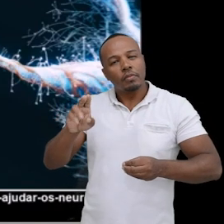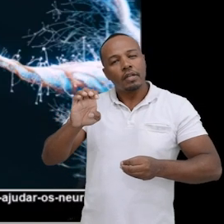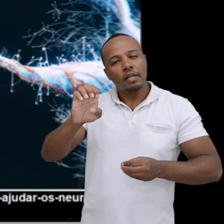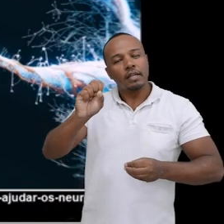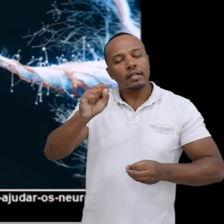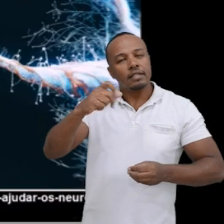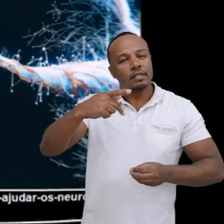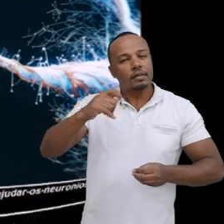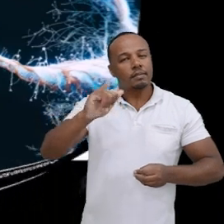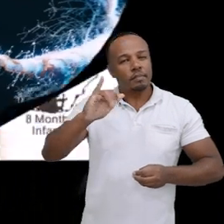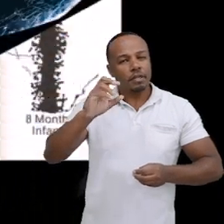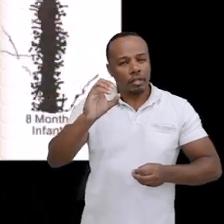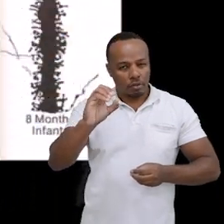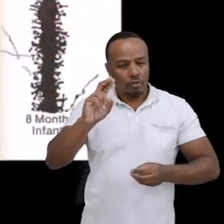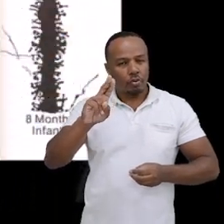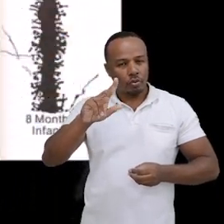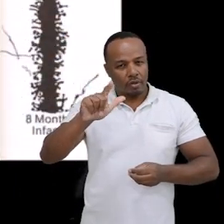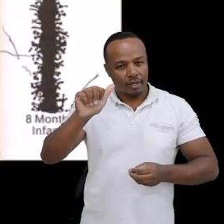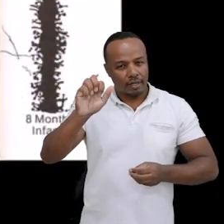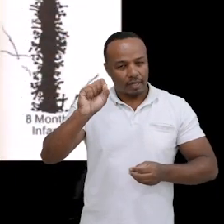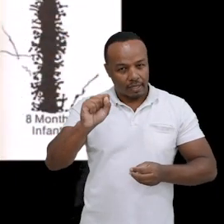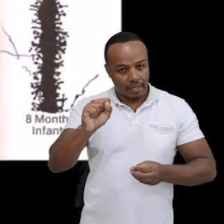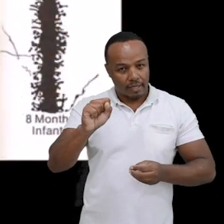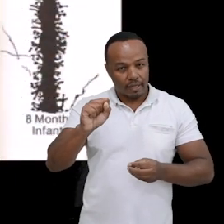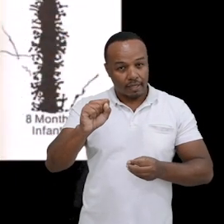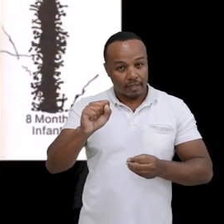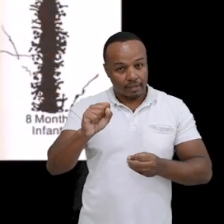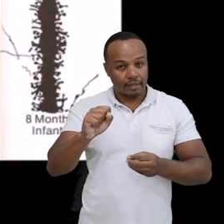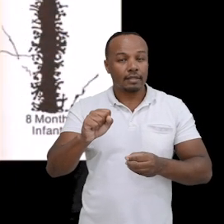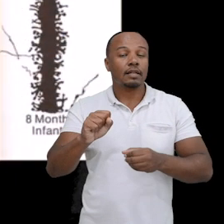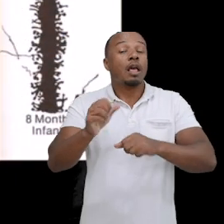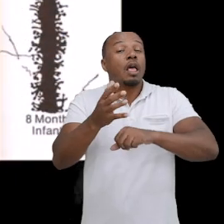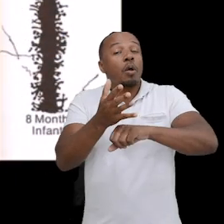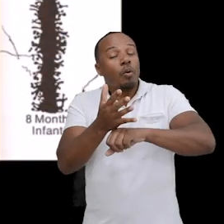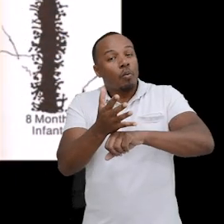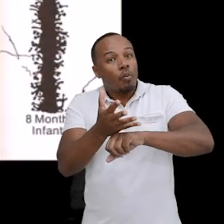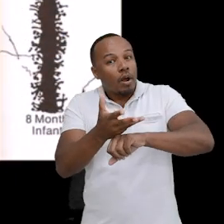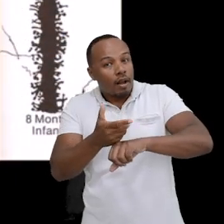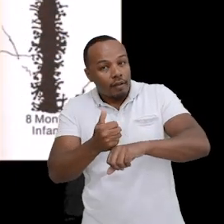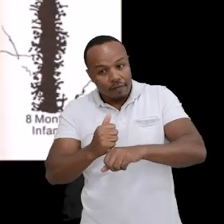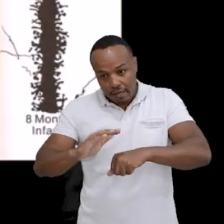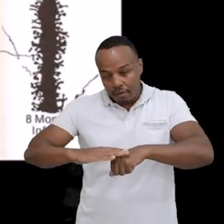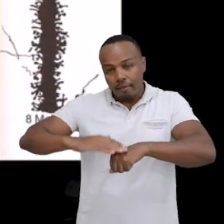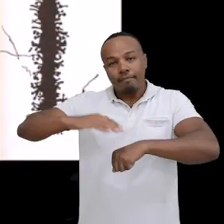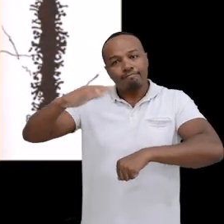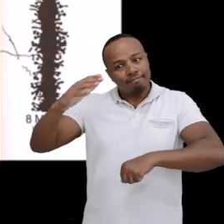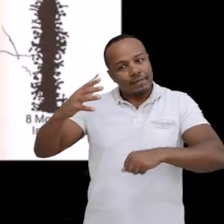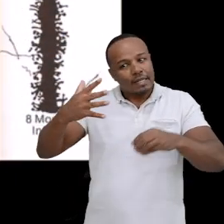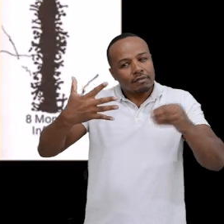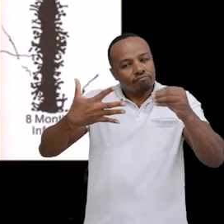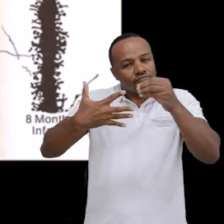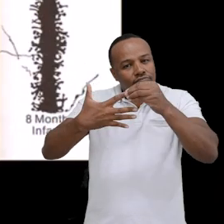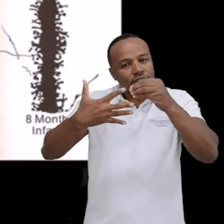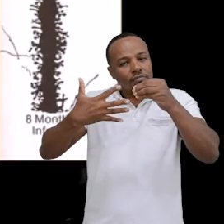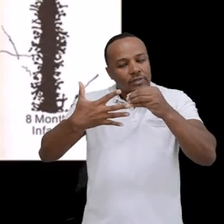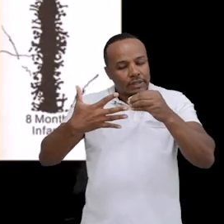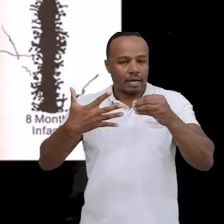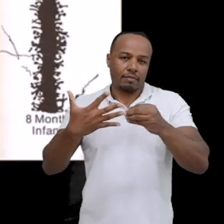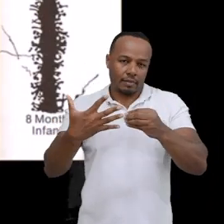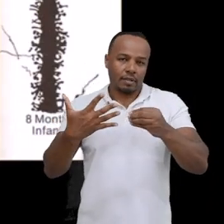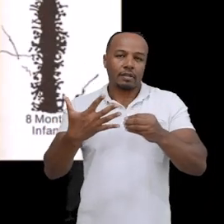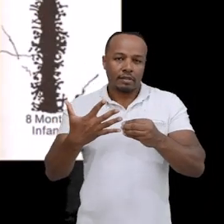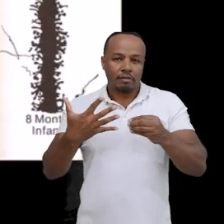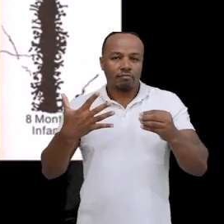protusões chamadas de espículas dendríticas ou espinhas dendríticas, qualificando ainda mais